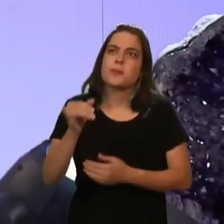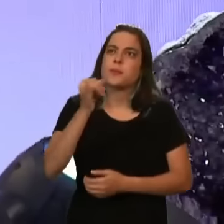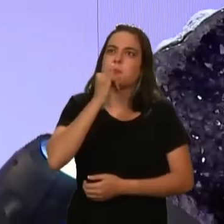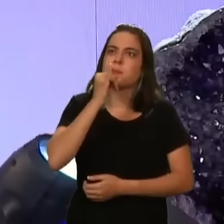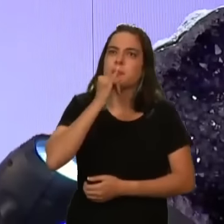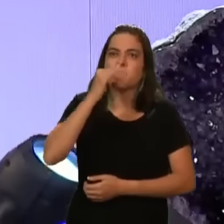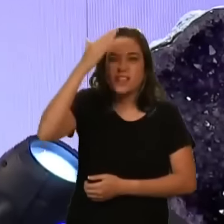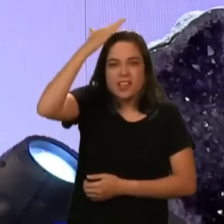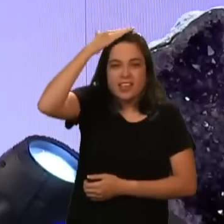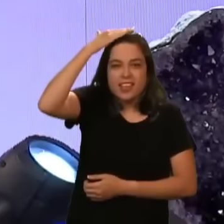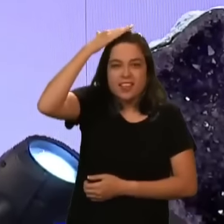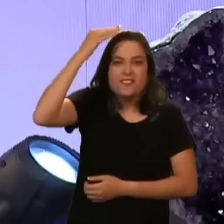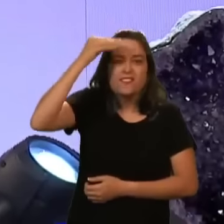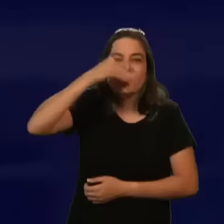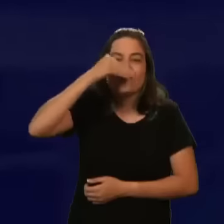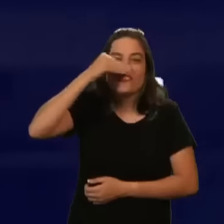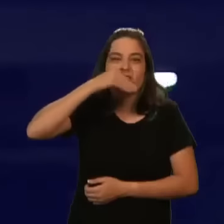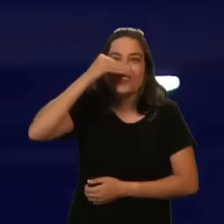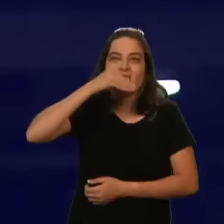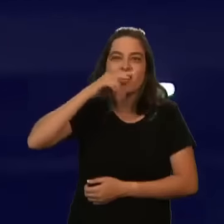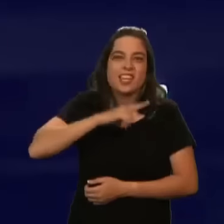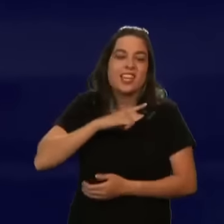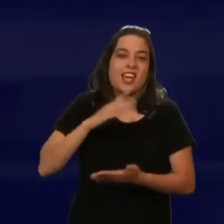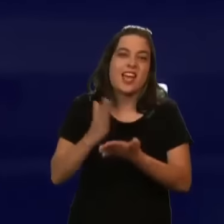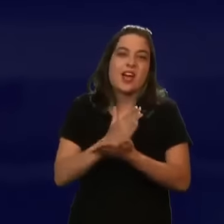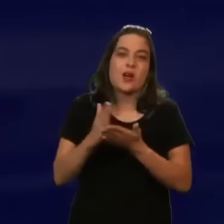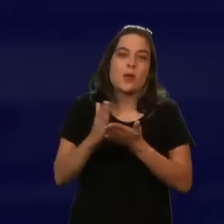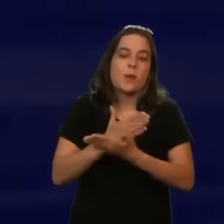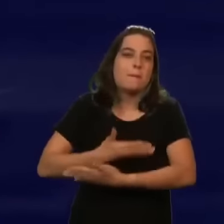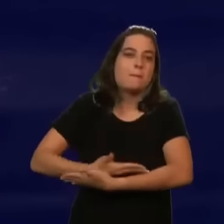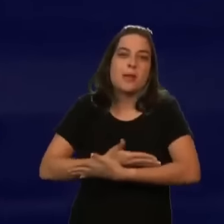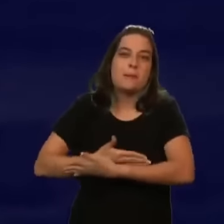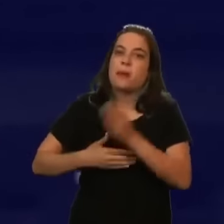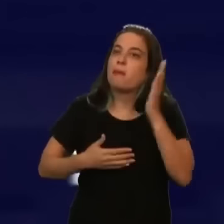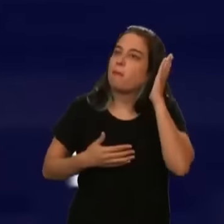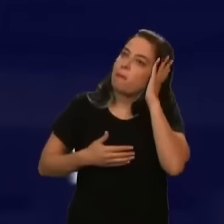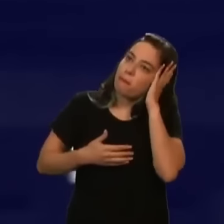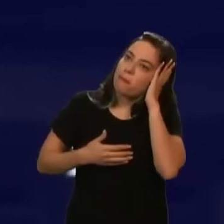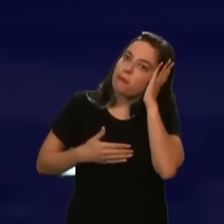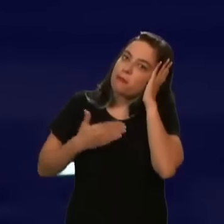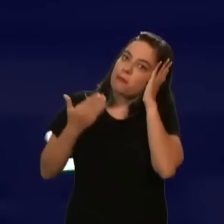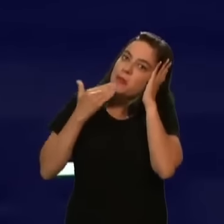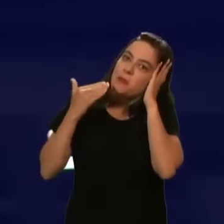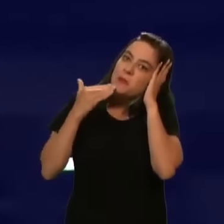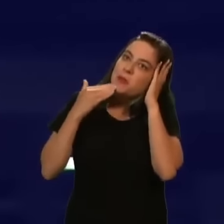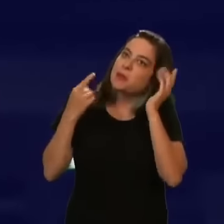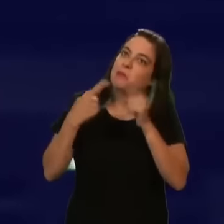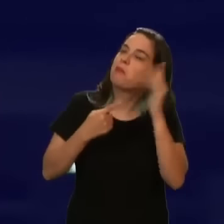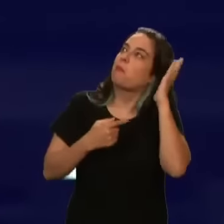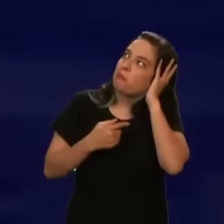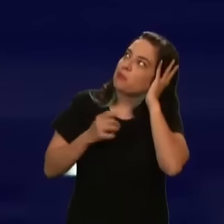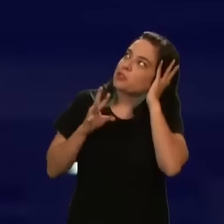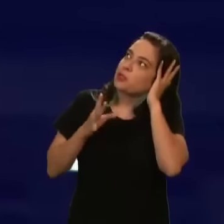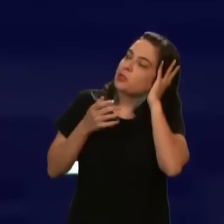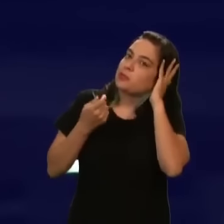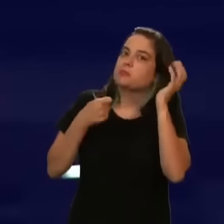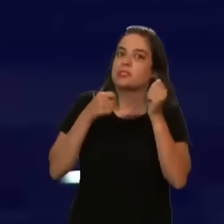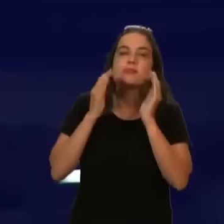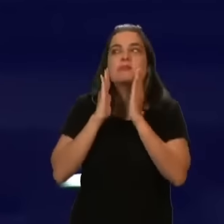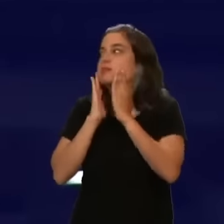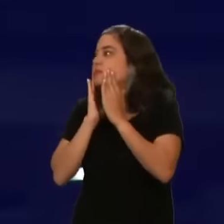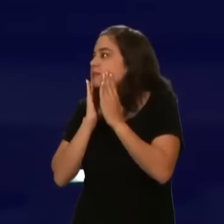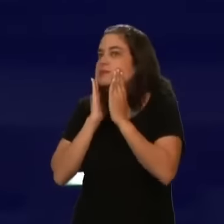ainda está ali frágil, né? Tem neném que fica com a cabecinha torta porque fica deitadinho só de um lado. Quanto mais novo